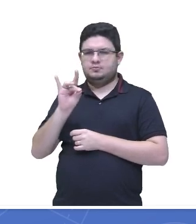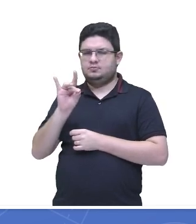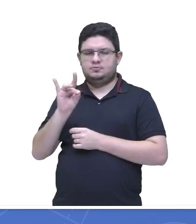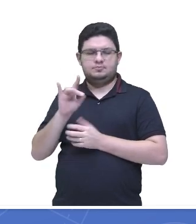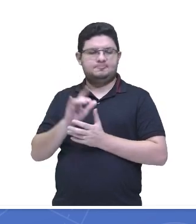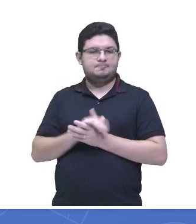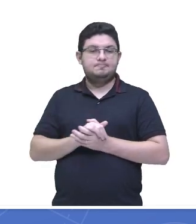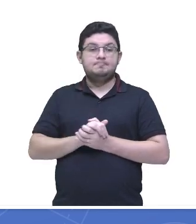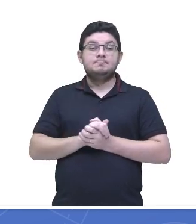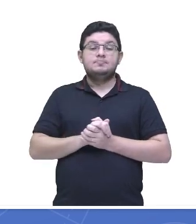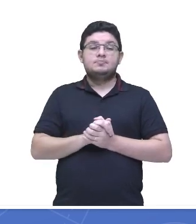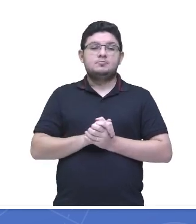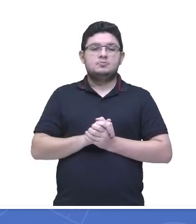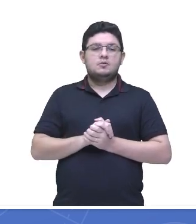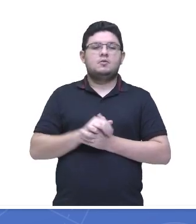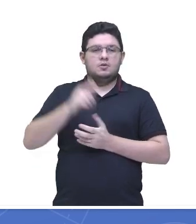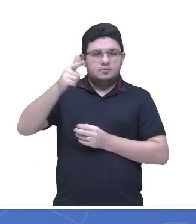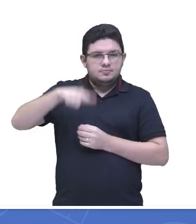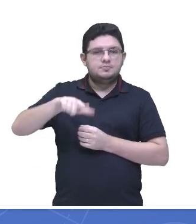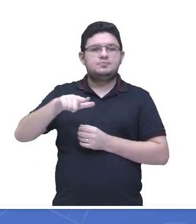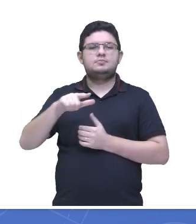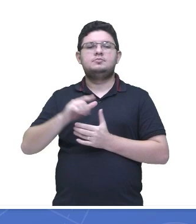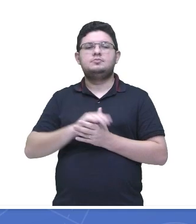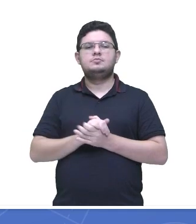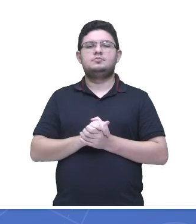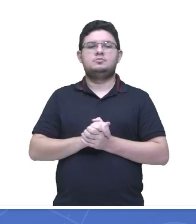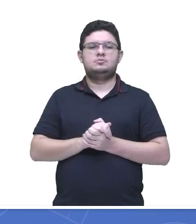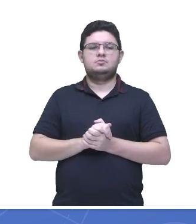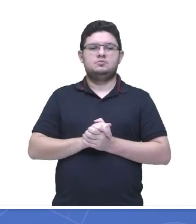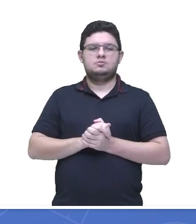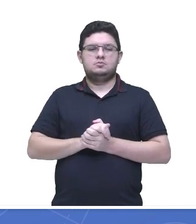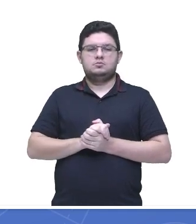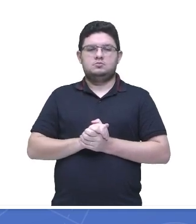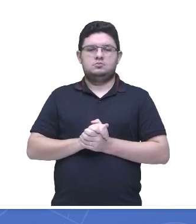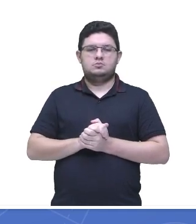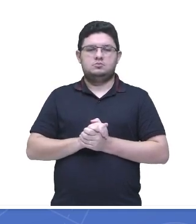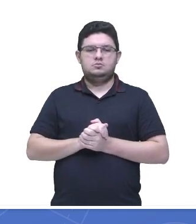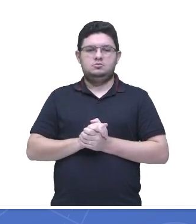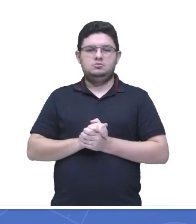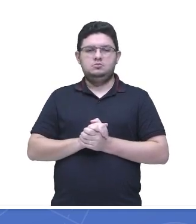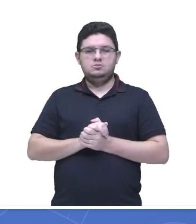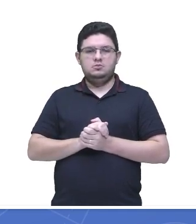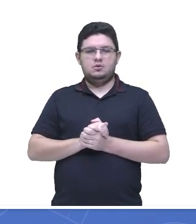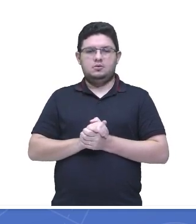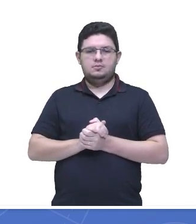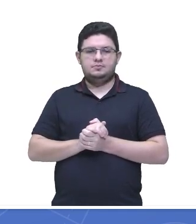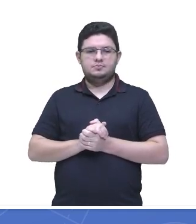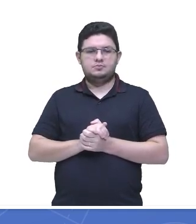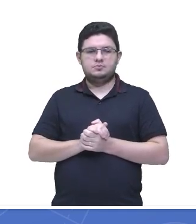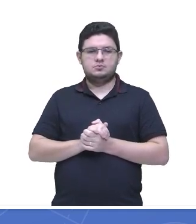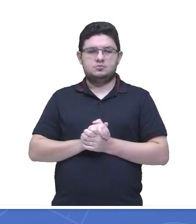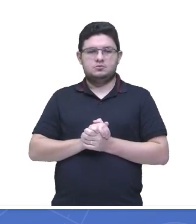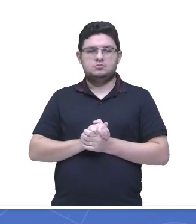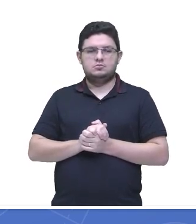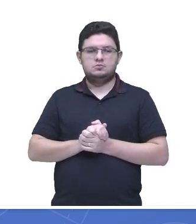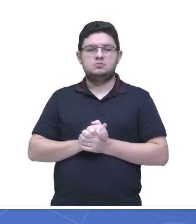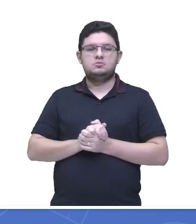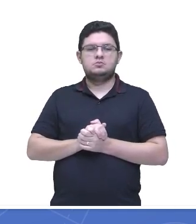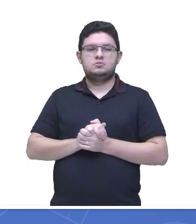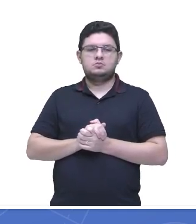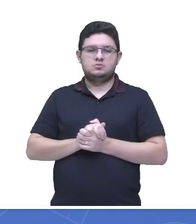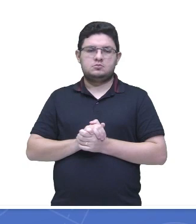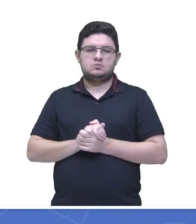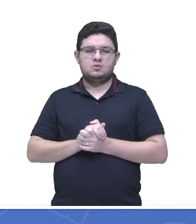stick. Vamos para mais prefixos, até vocês aprenderem bem o uso